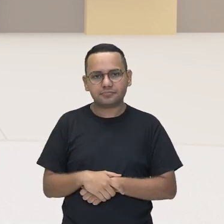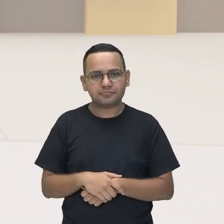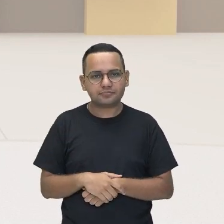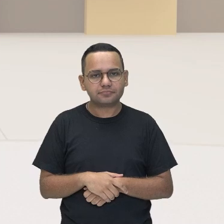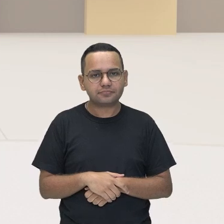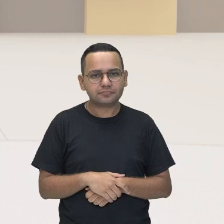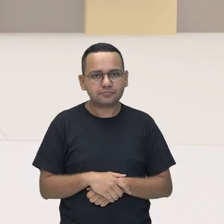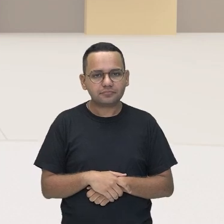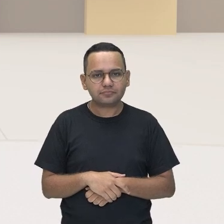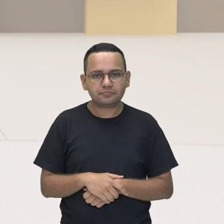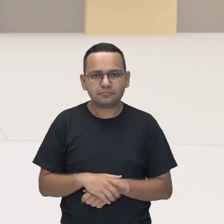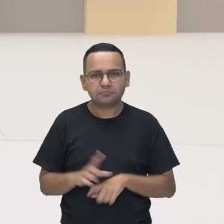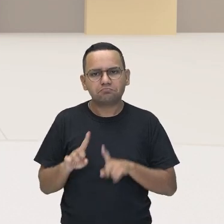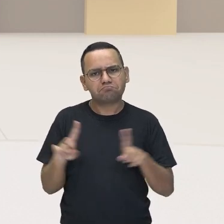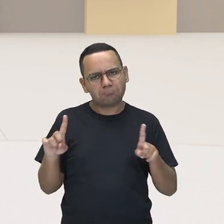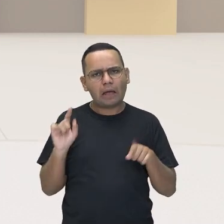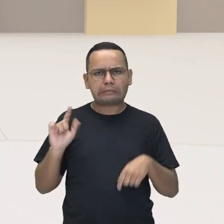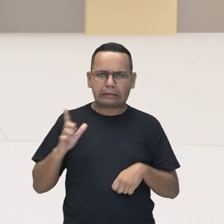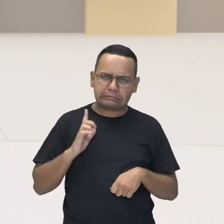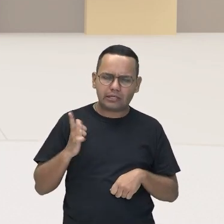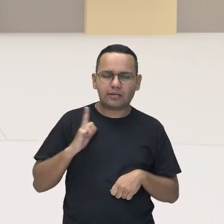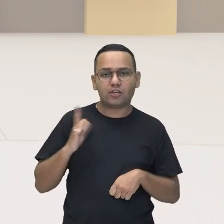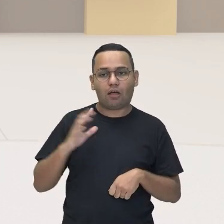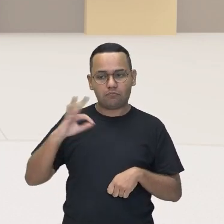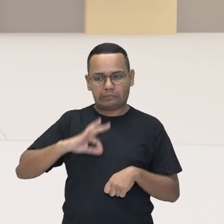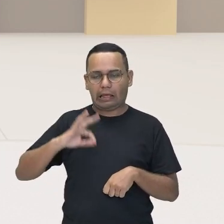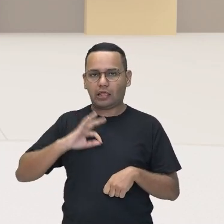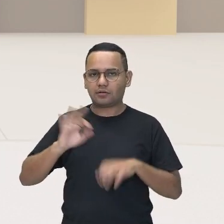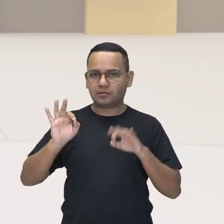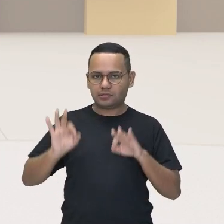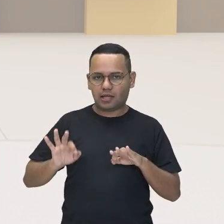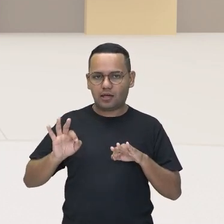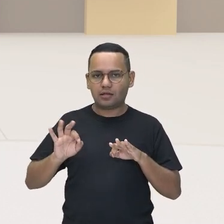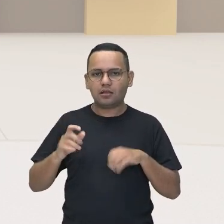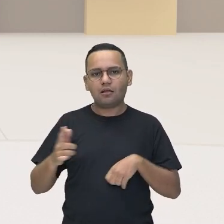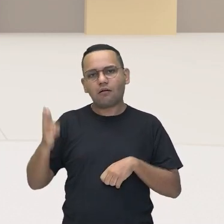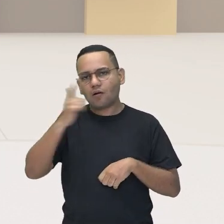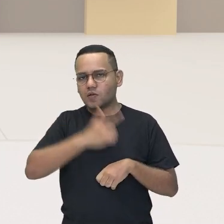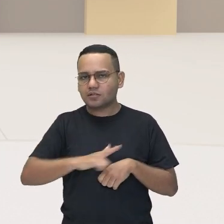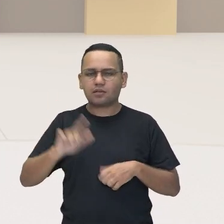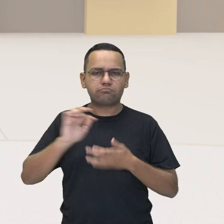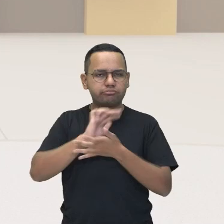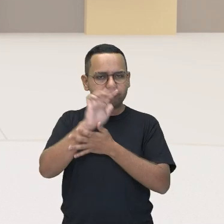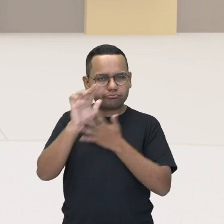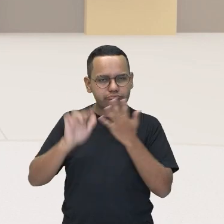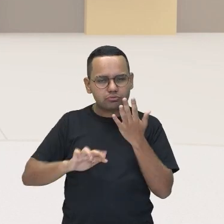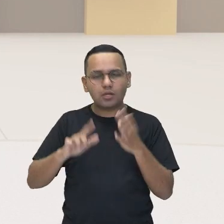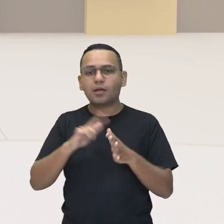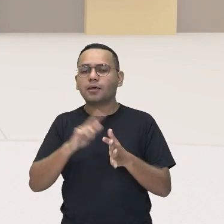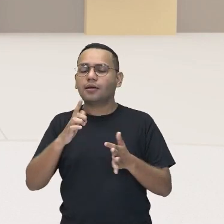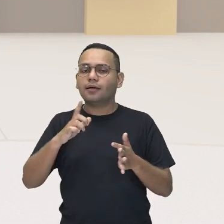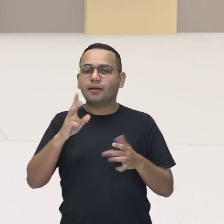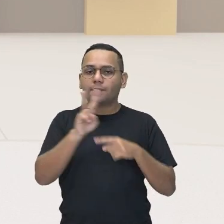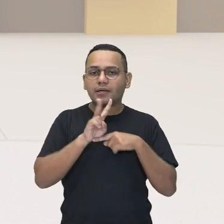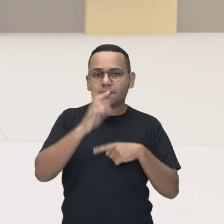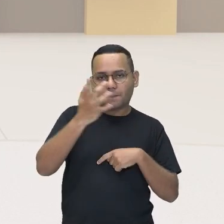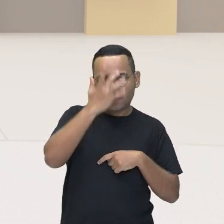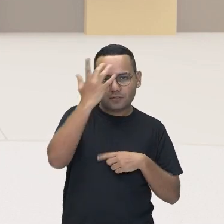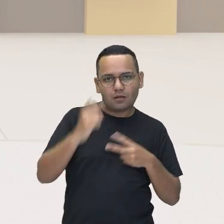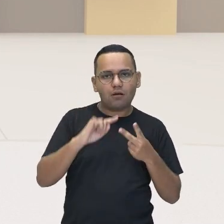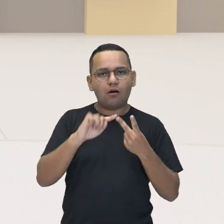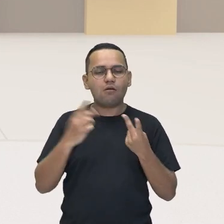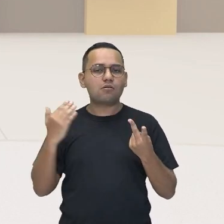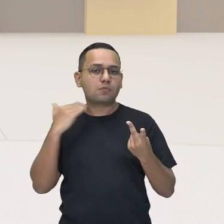né, tem a aposentadoria dele certa. Então talvez ele tenha a opção de um consignado, de um crédito pessoal ou coisa parecida,